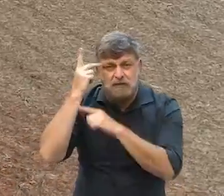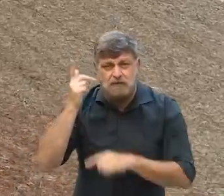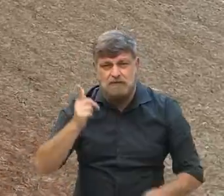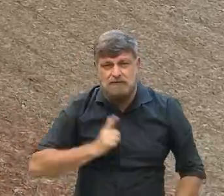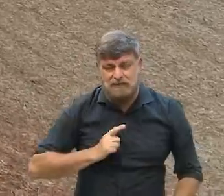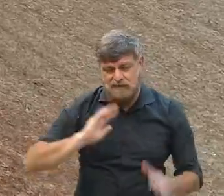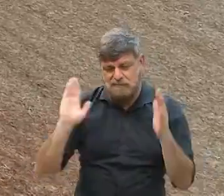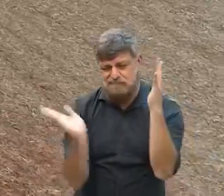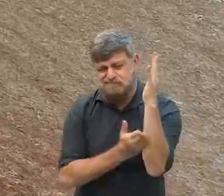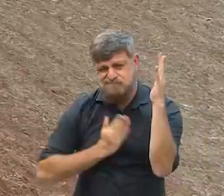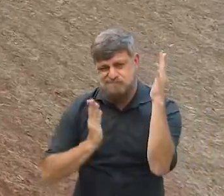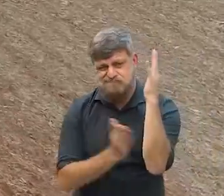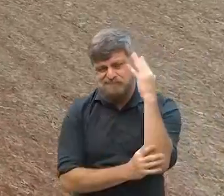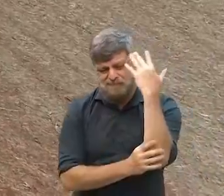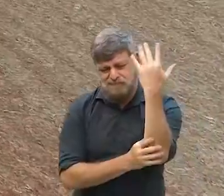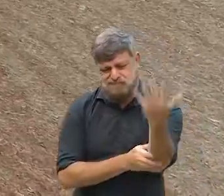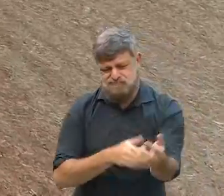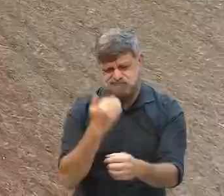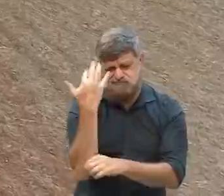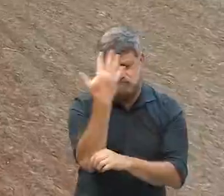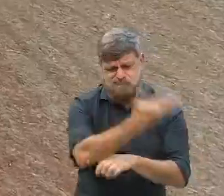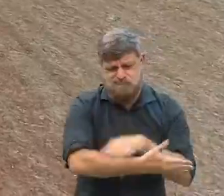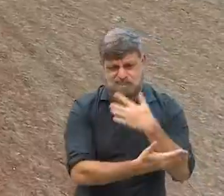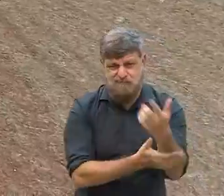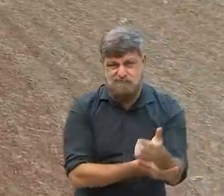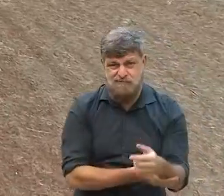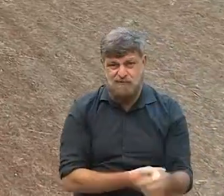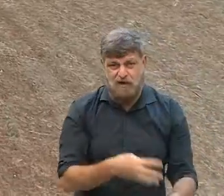o desmatamento desse bioma cresceu